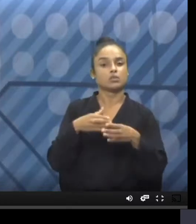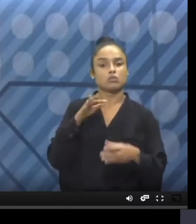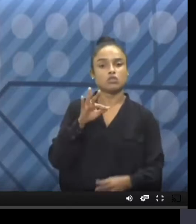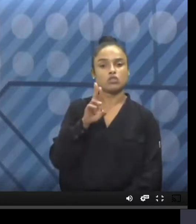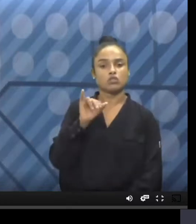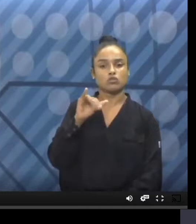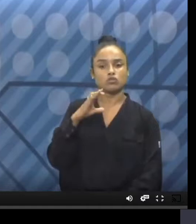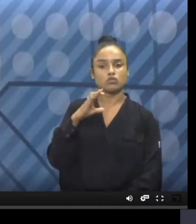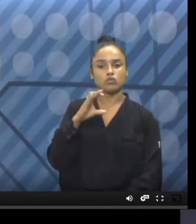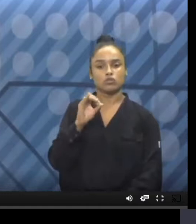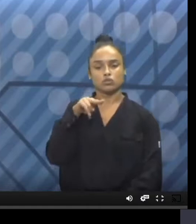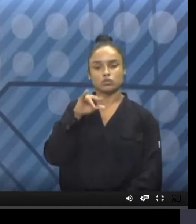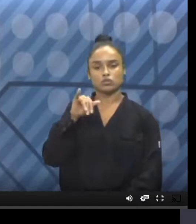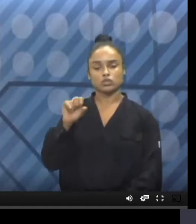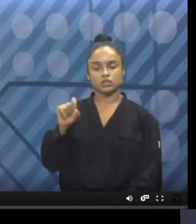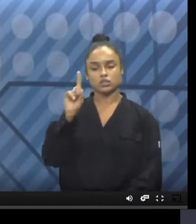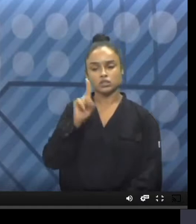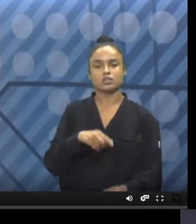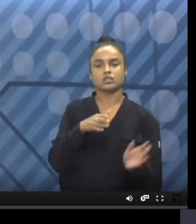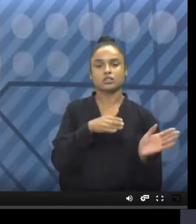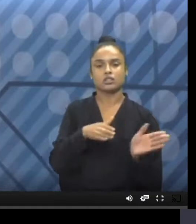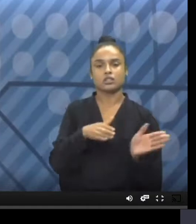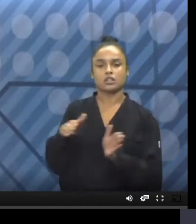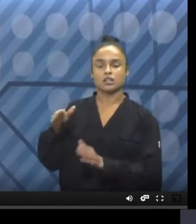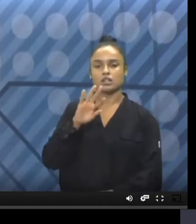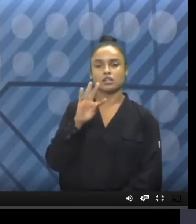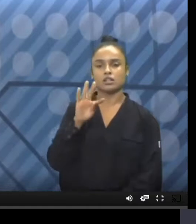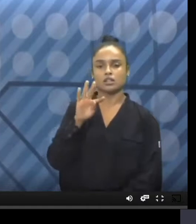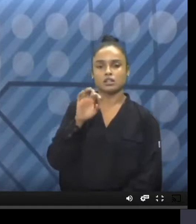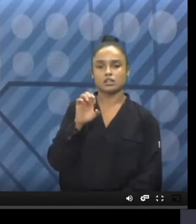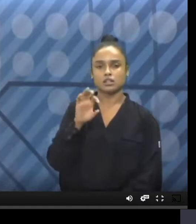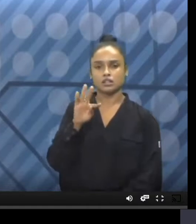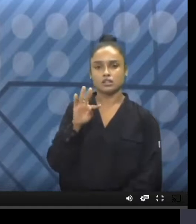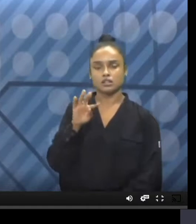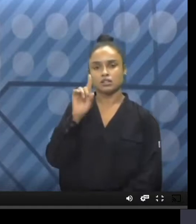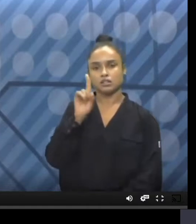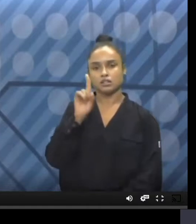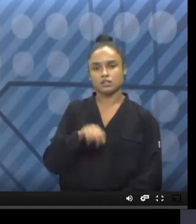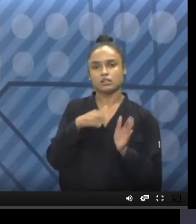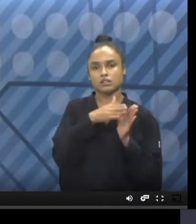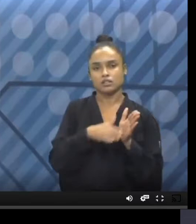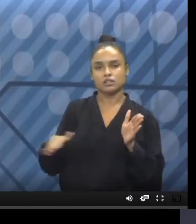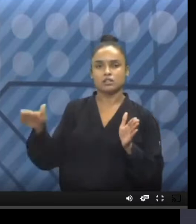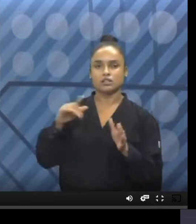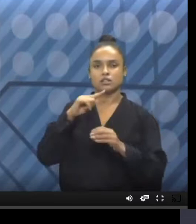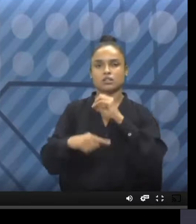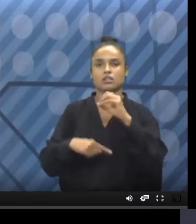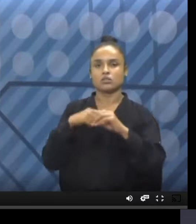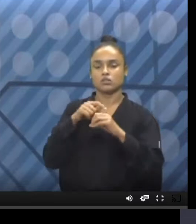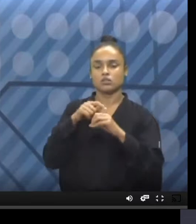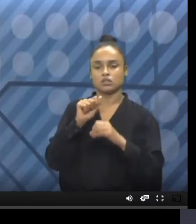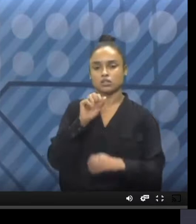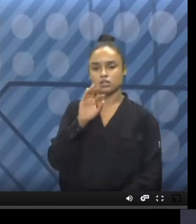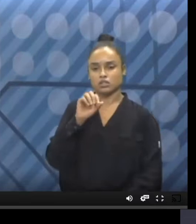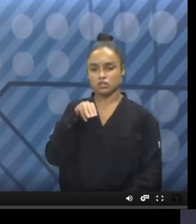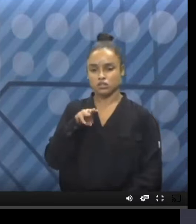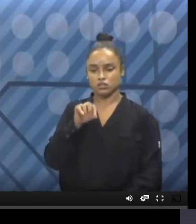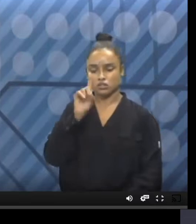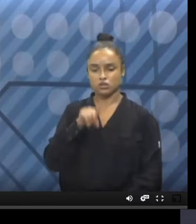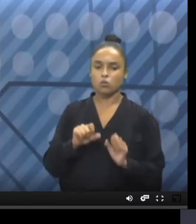funcionais apresentam o heteroátomo de oxigênio em sua estrutura. Então, esse heteroátomo ele pode estar presente no meio da